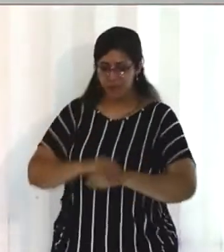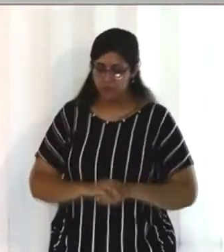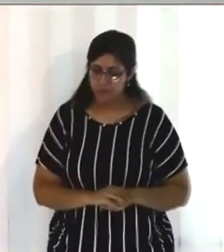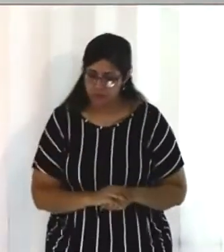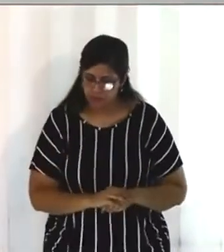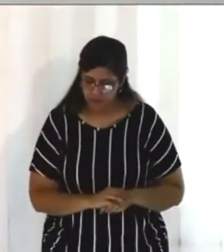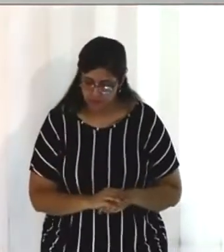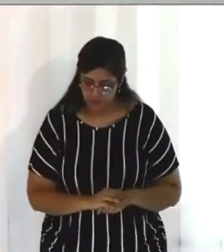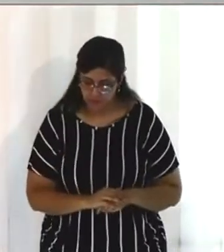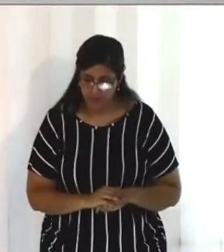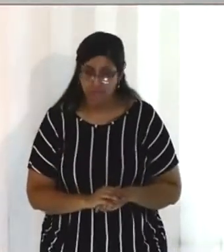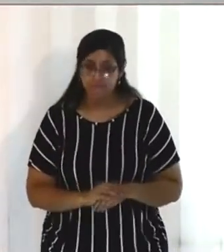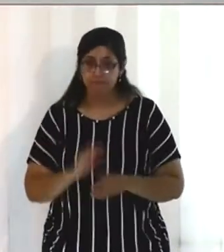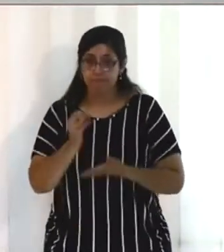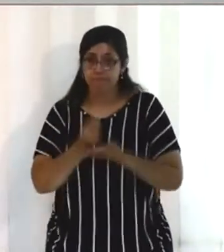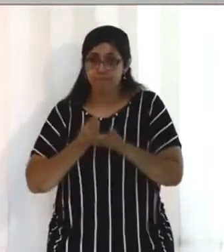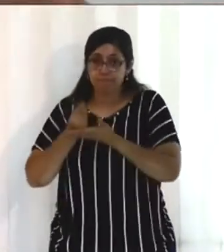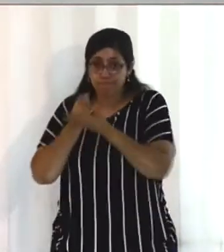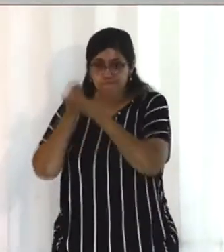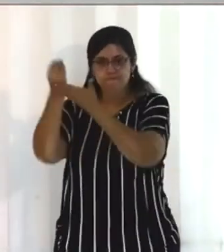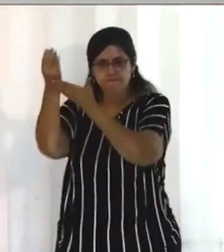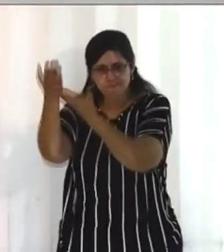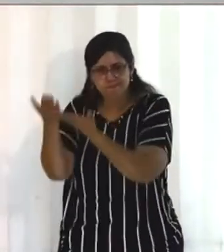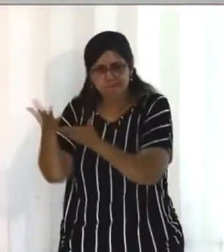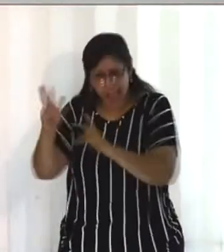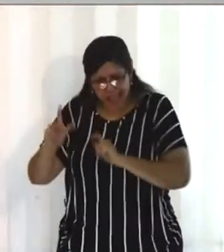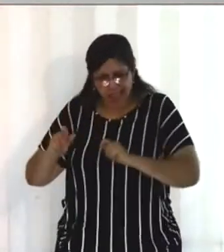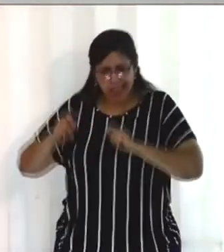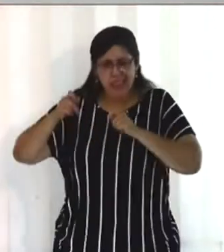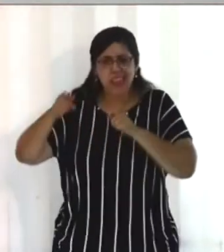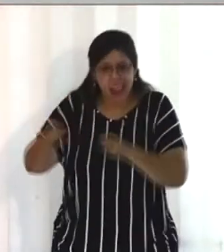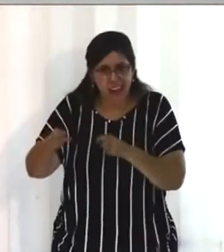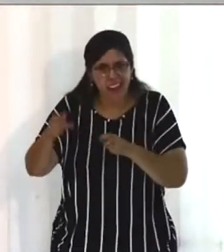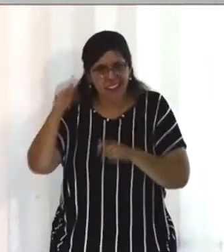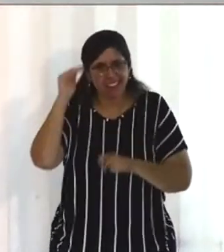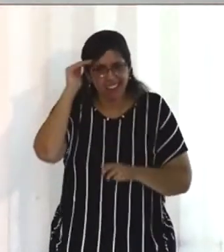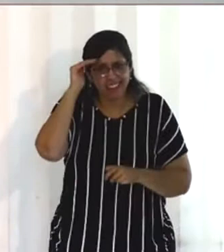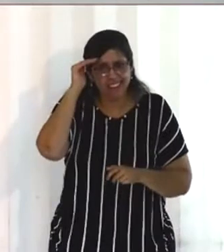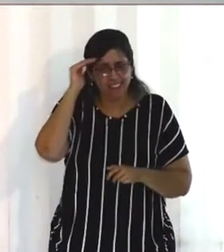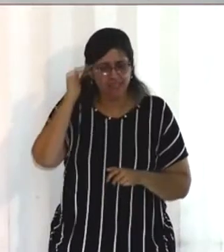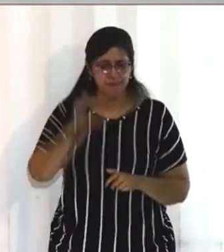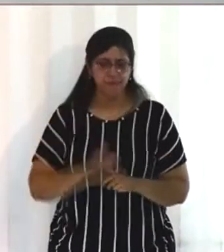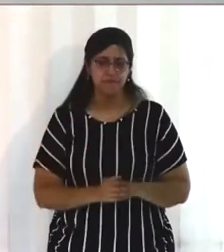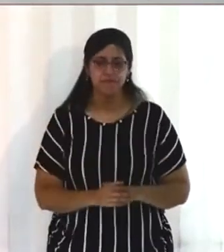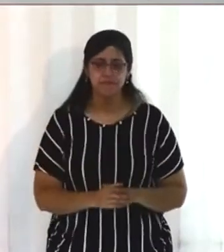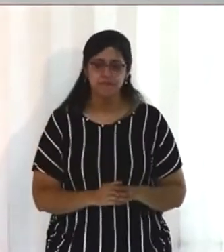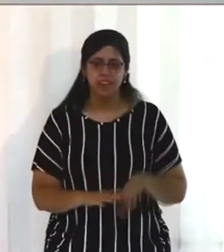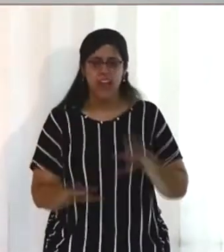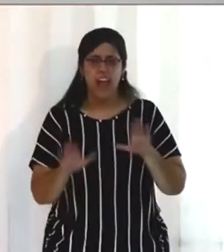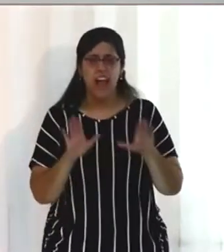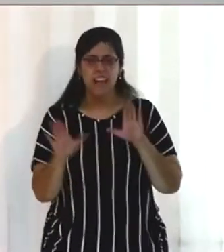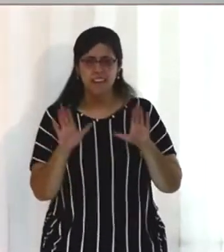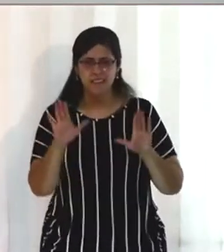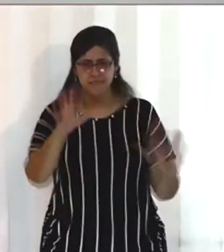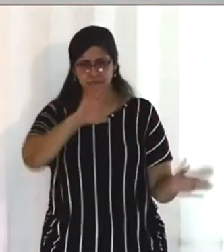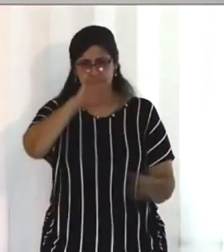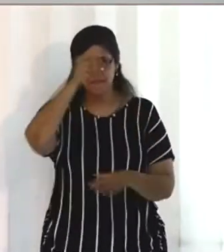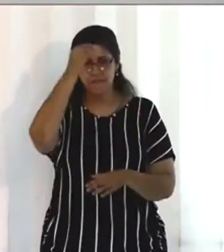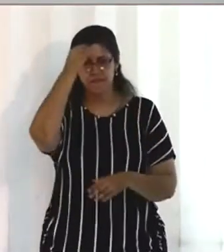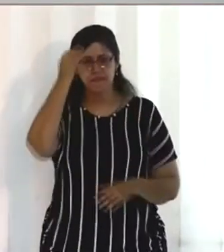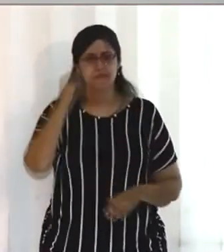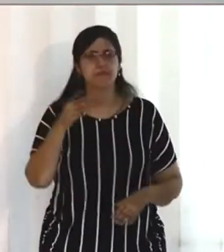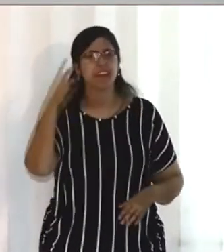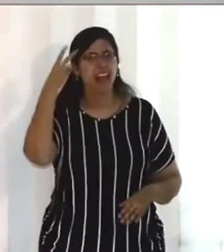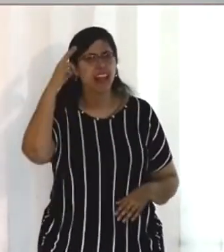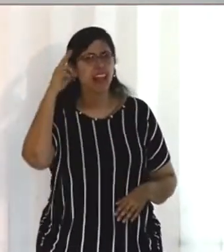é entregar. Sabe a oferta da viúva pobre, que um dia Jesus estava olhando as pessoas trazerem no gasofilácio e